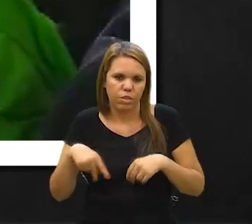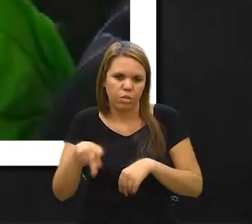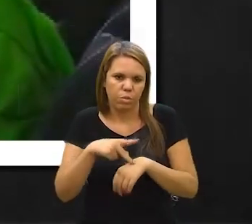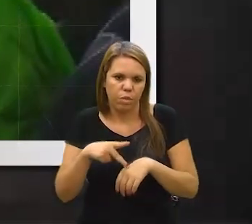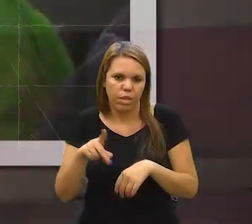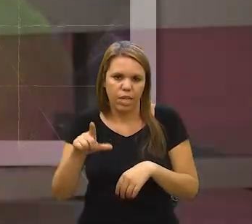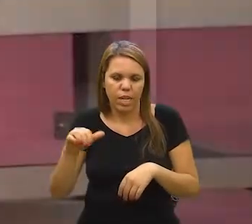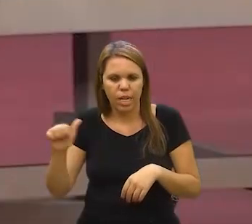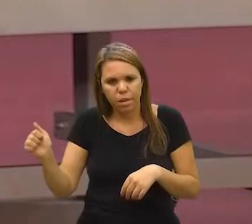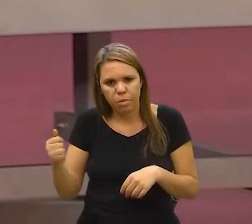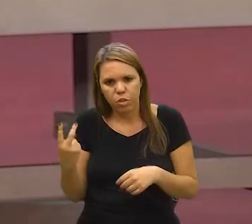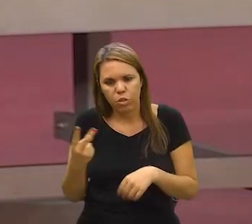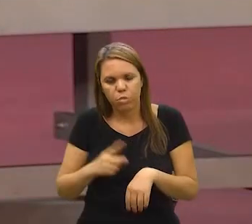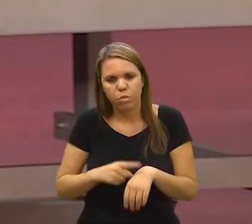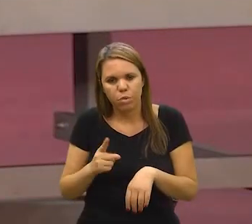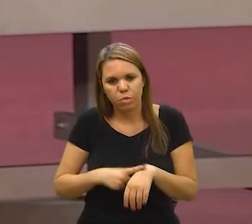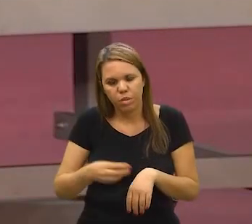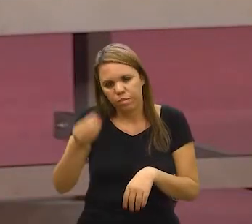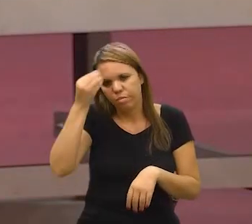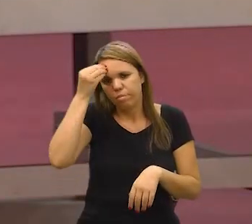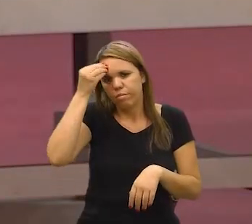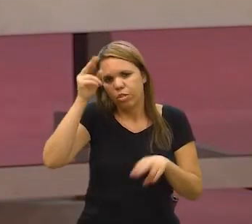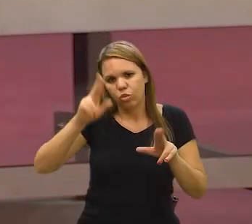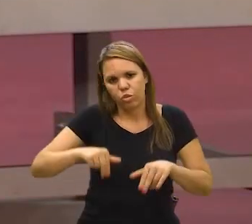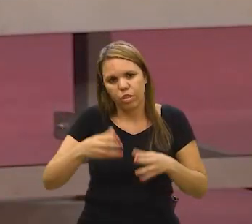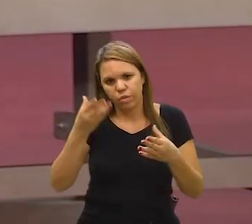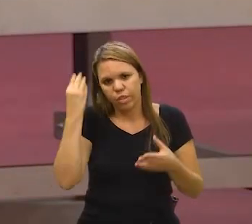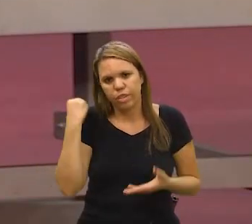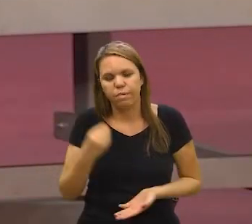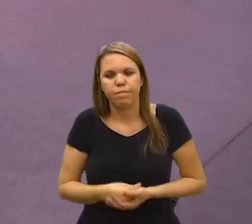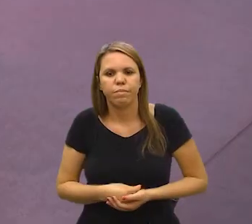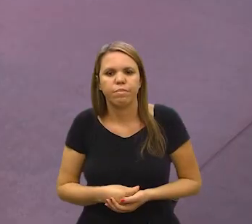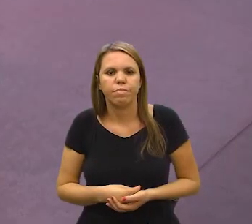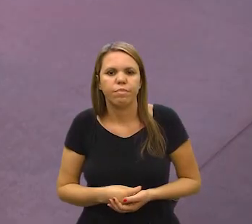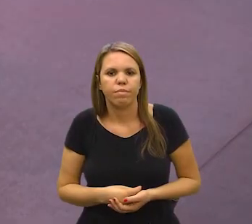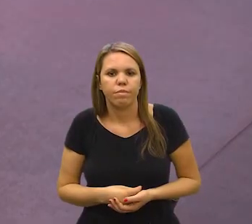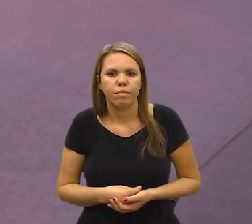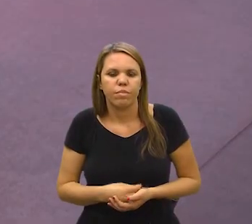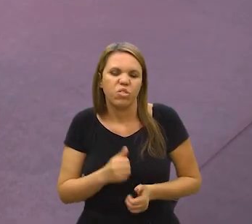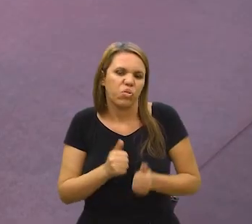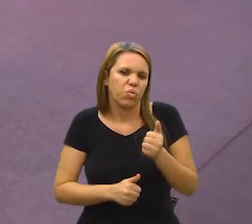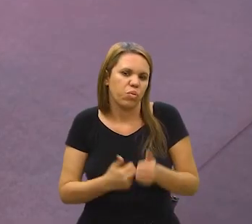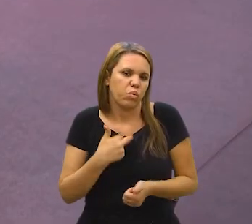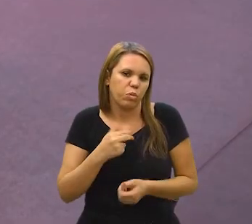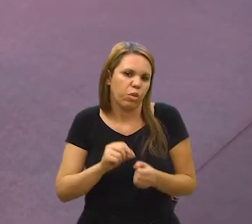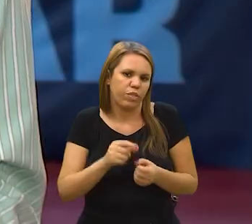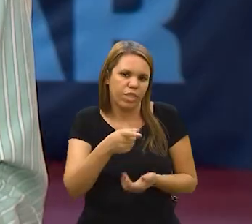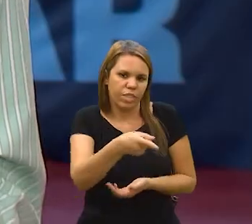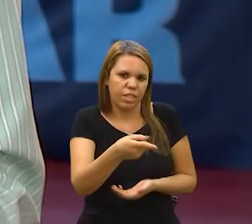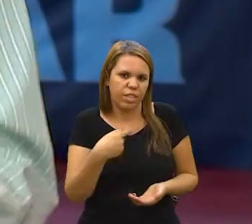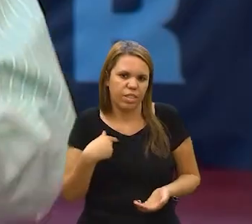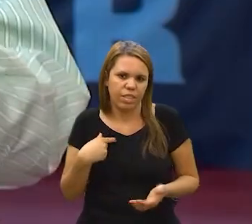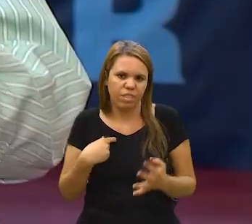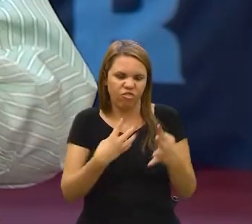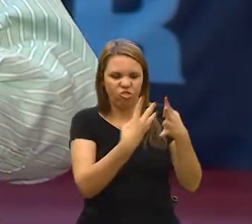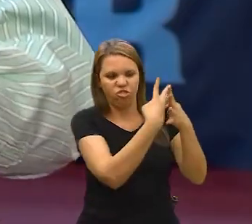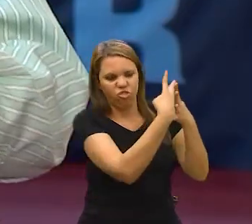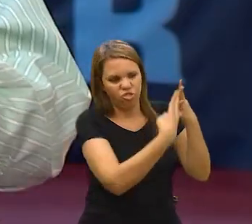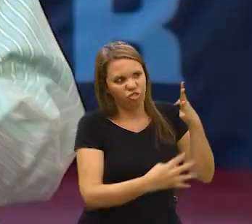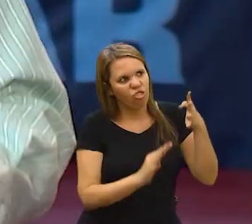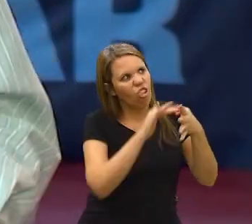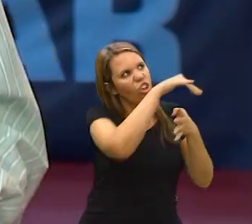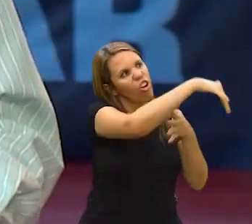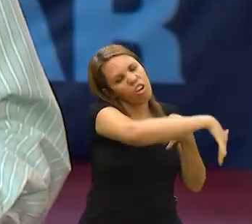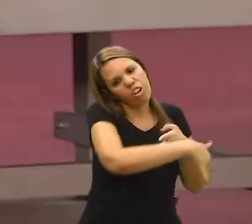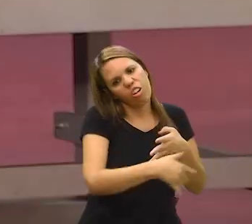Lima, né? Então, acho que são os 2 momentos que ficam muito marcados, que eu jamais vou esquecer. Que bacana. Uma pena que no futebol não pode fazer isso. Na grade, senão